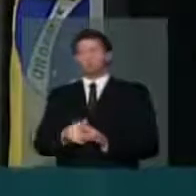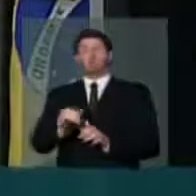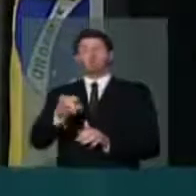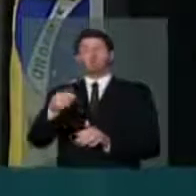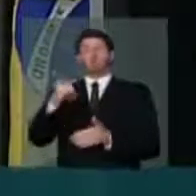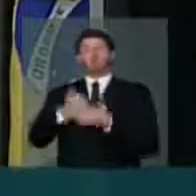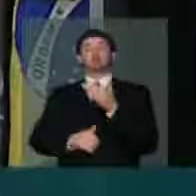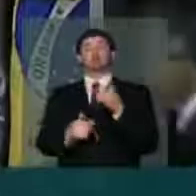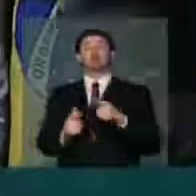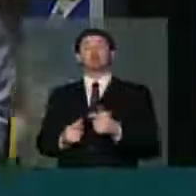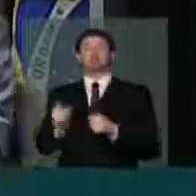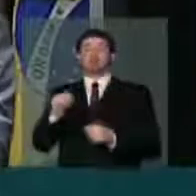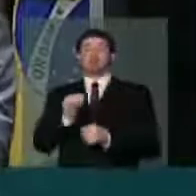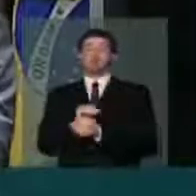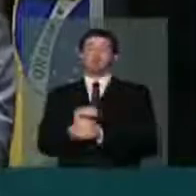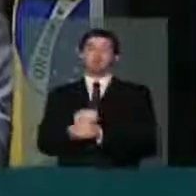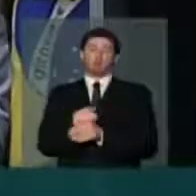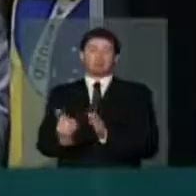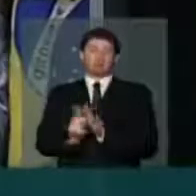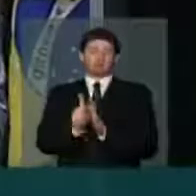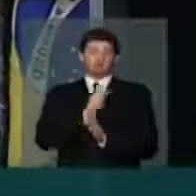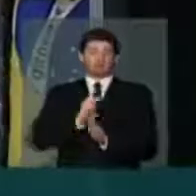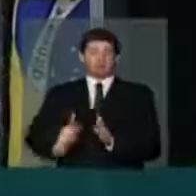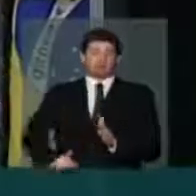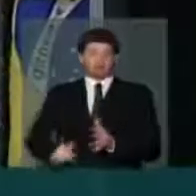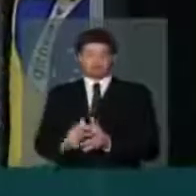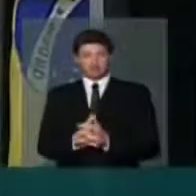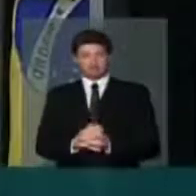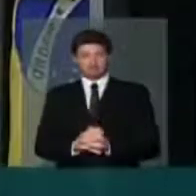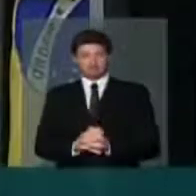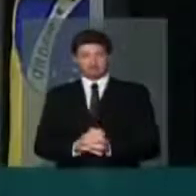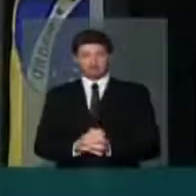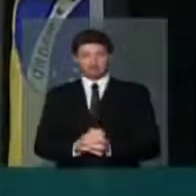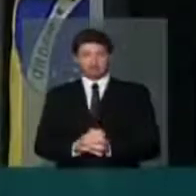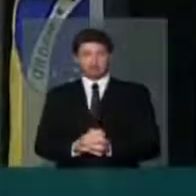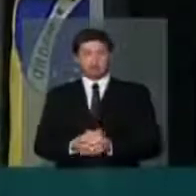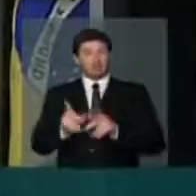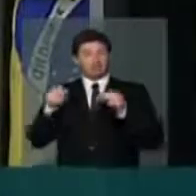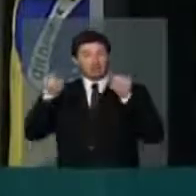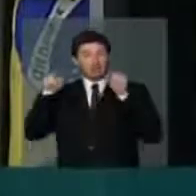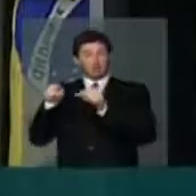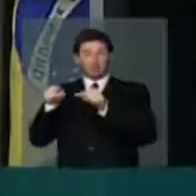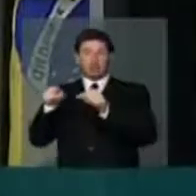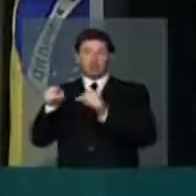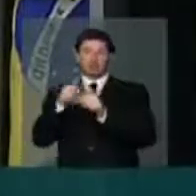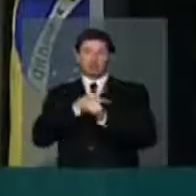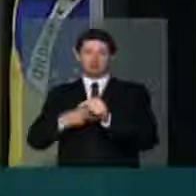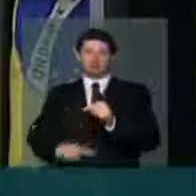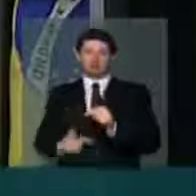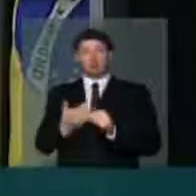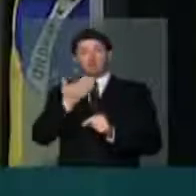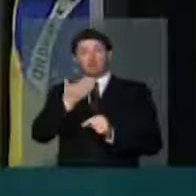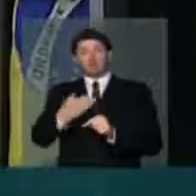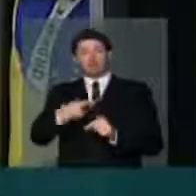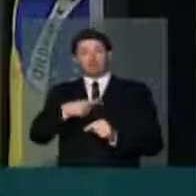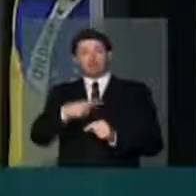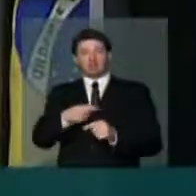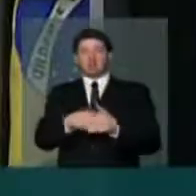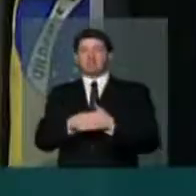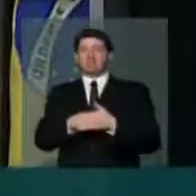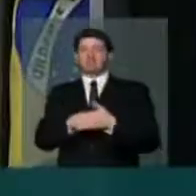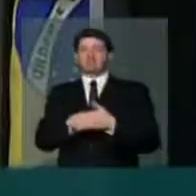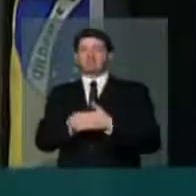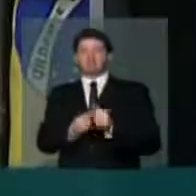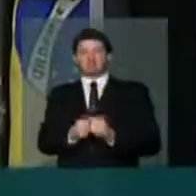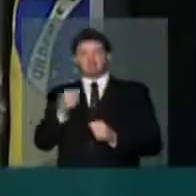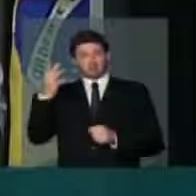debitado na conta da presidente. Foi ela quem preferiu insistir